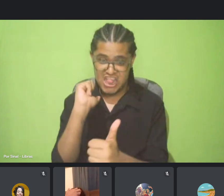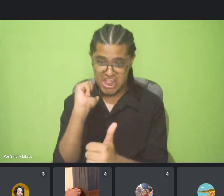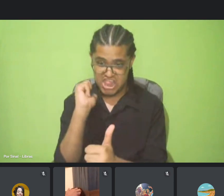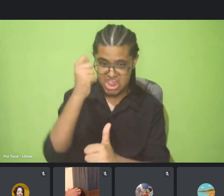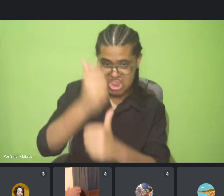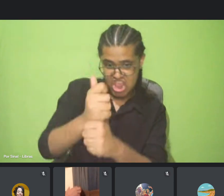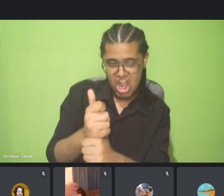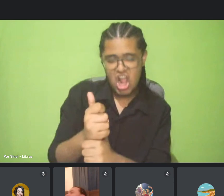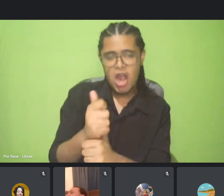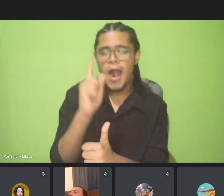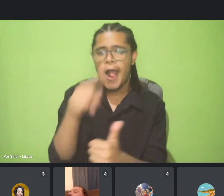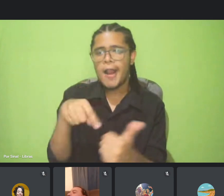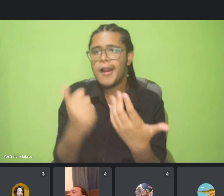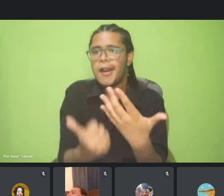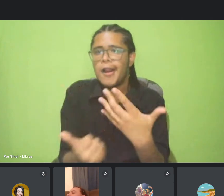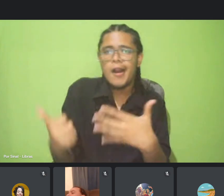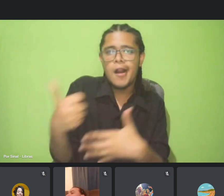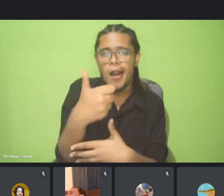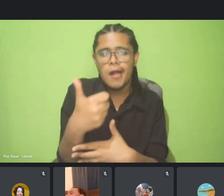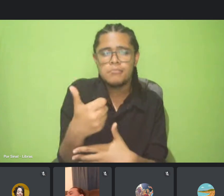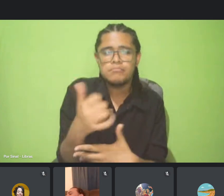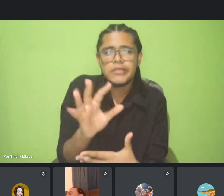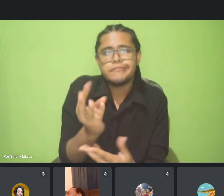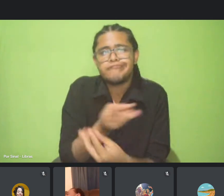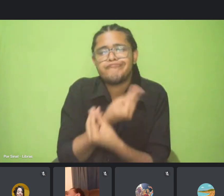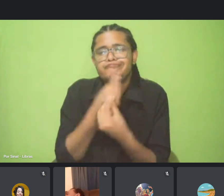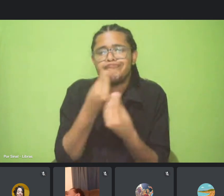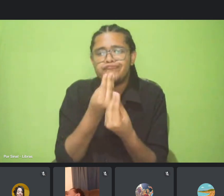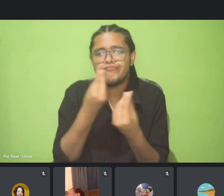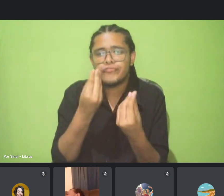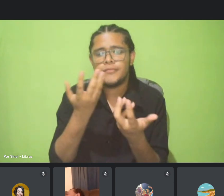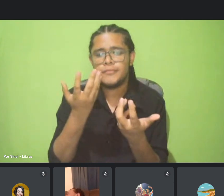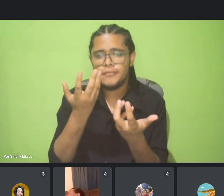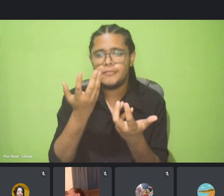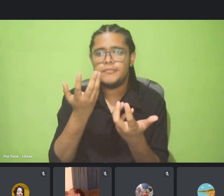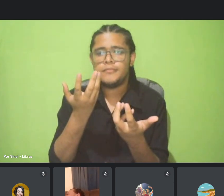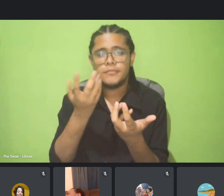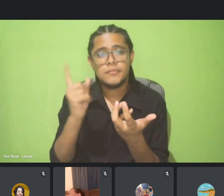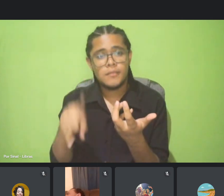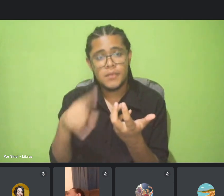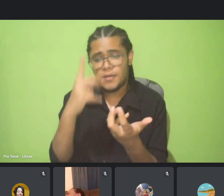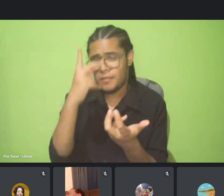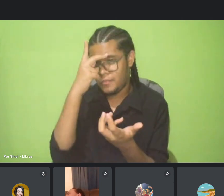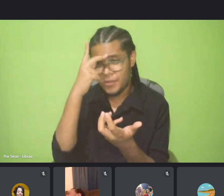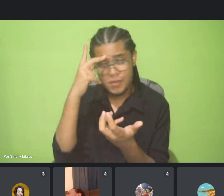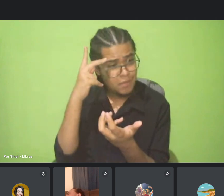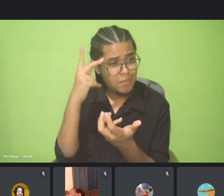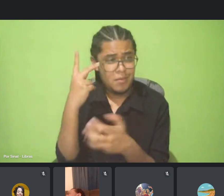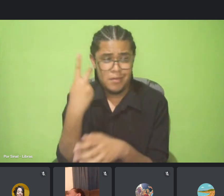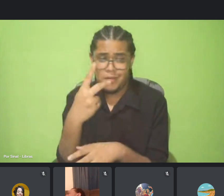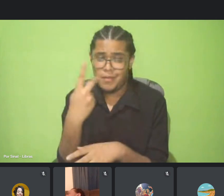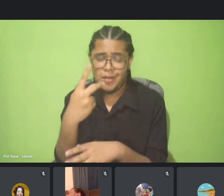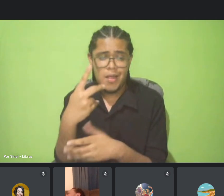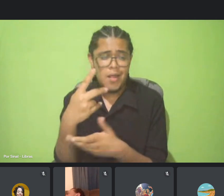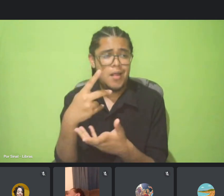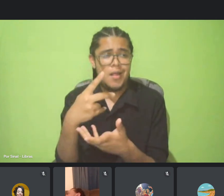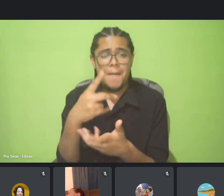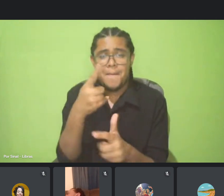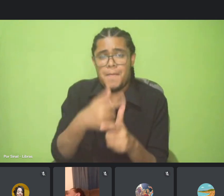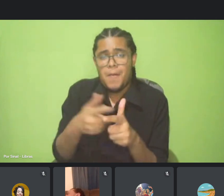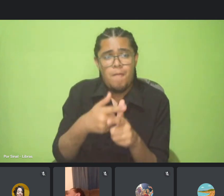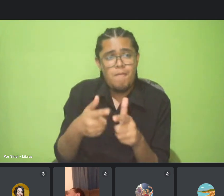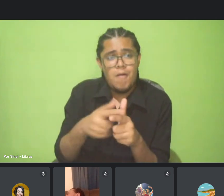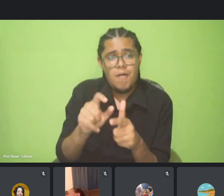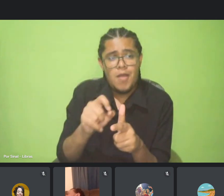está além das questões legais que a pessoa está se colocando na descrição, ela que luta nas questões espirituais, nas questões do